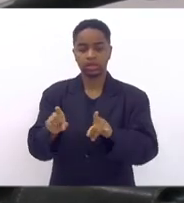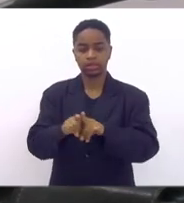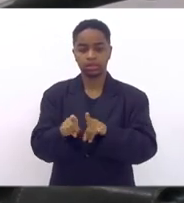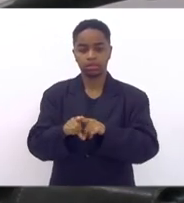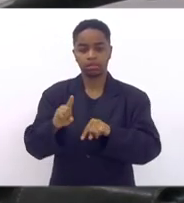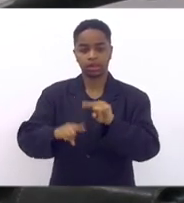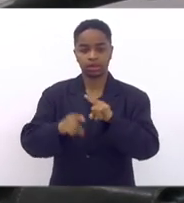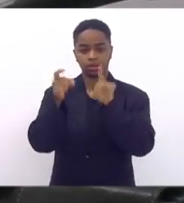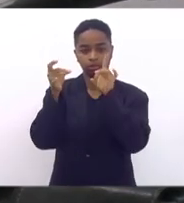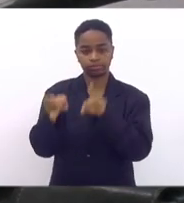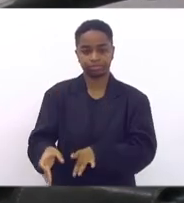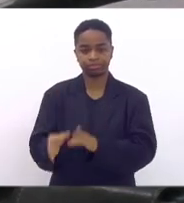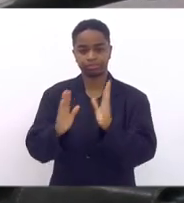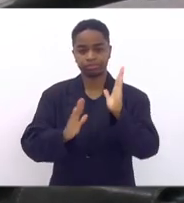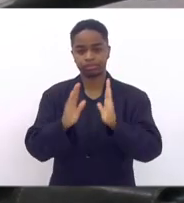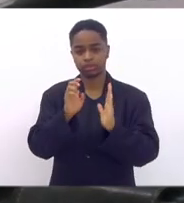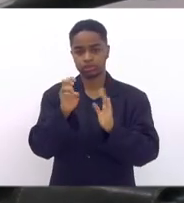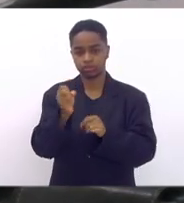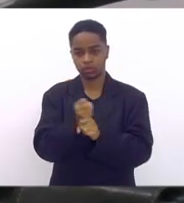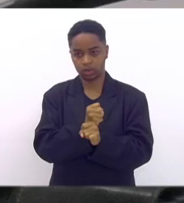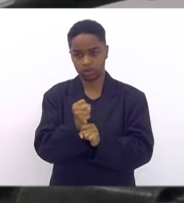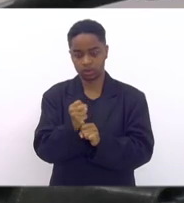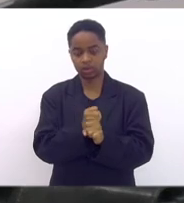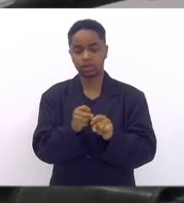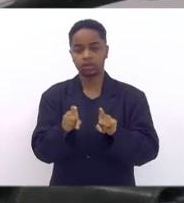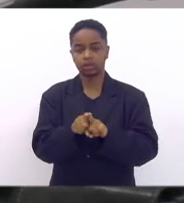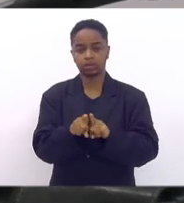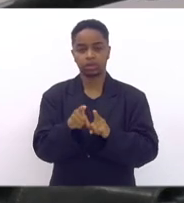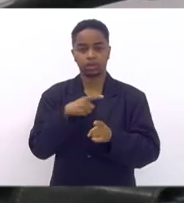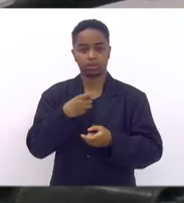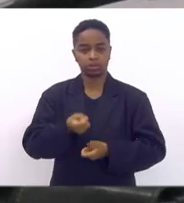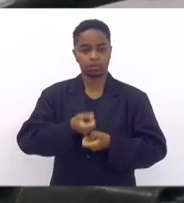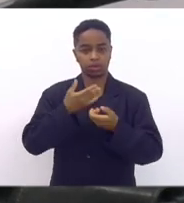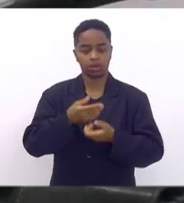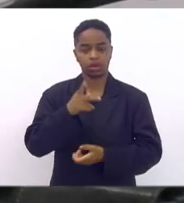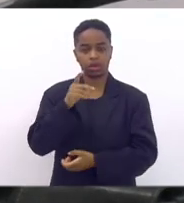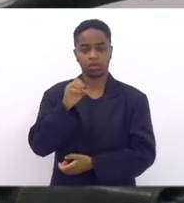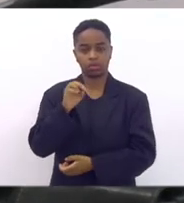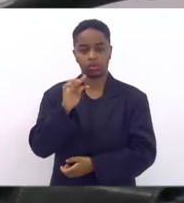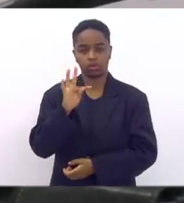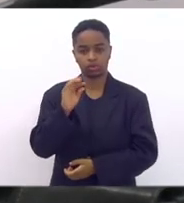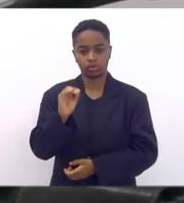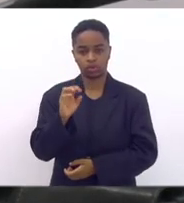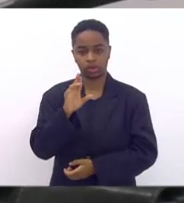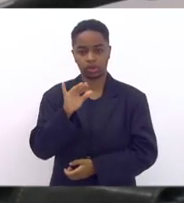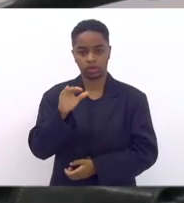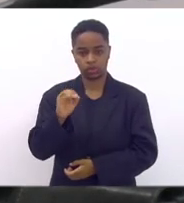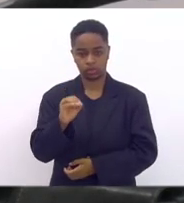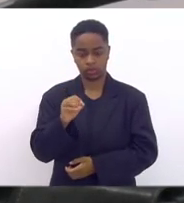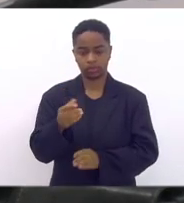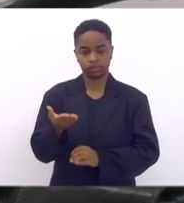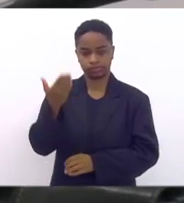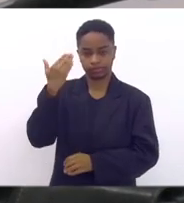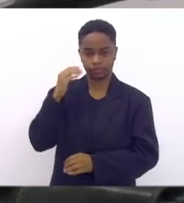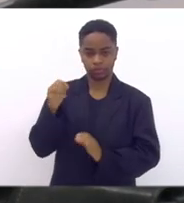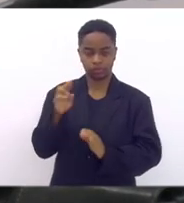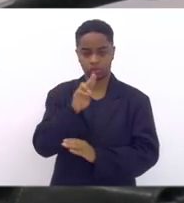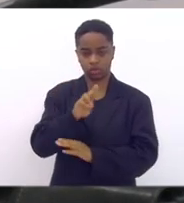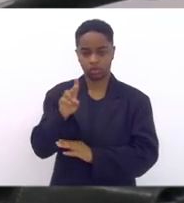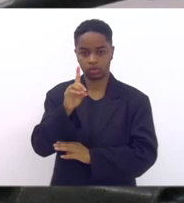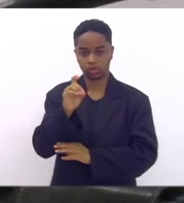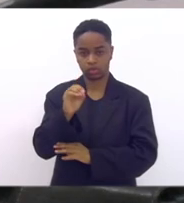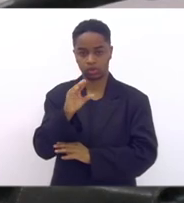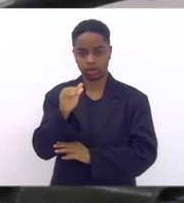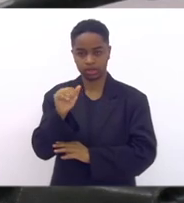anos segundo depoimento portos Rios aqui nessa casa antiga Docas nessa CPI Uma Força Tarefa liderada